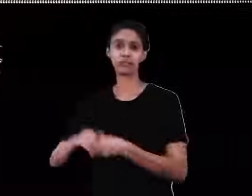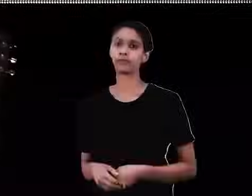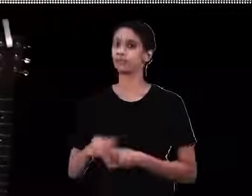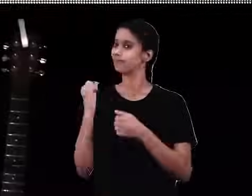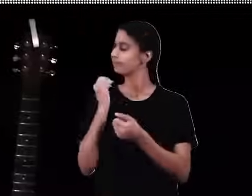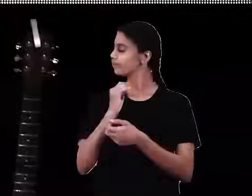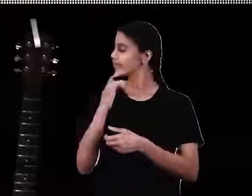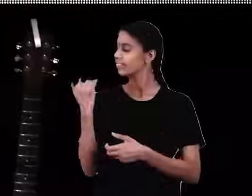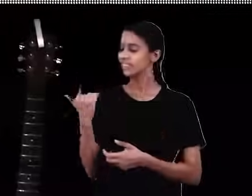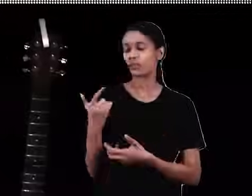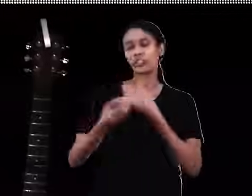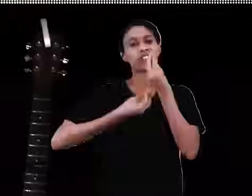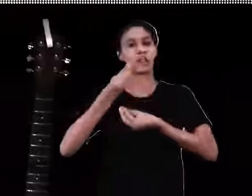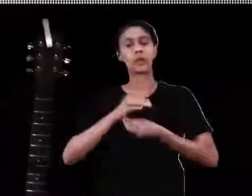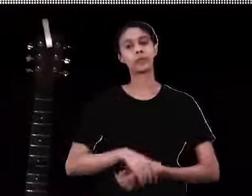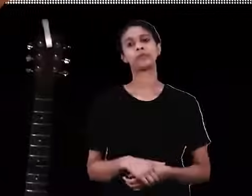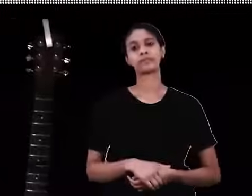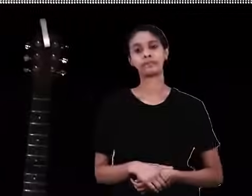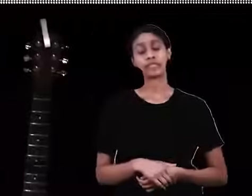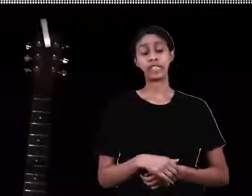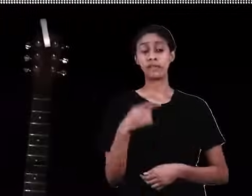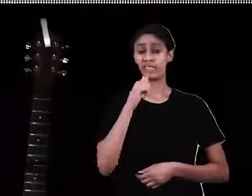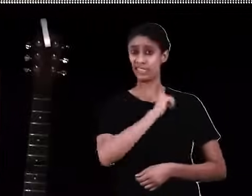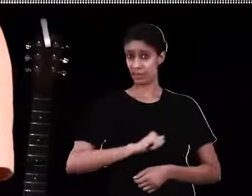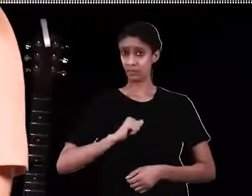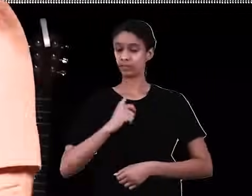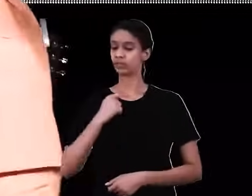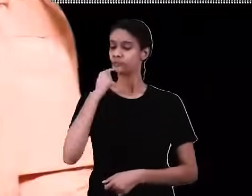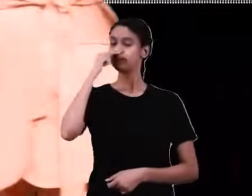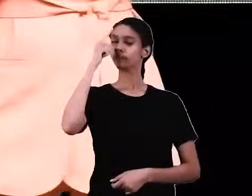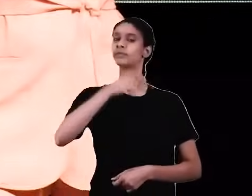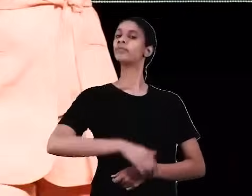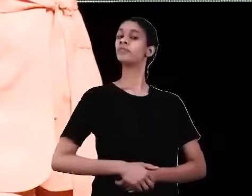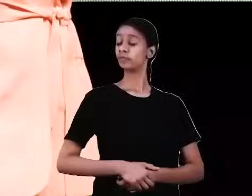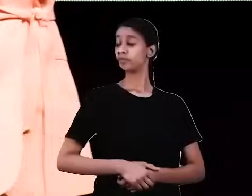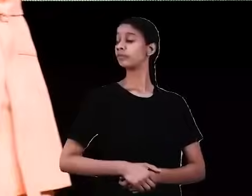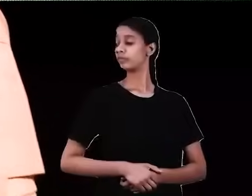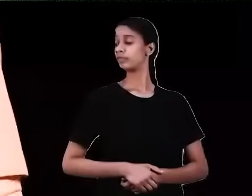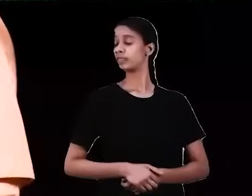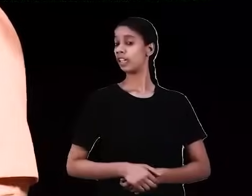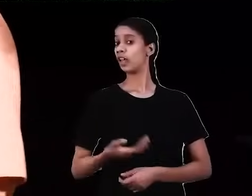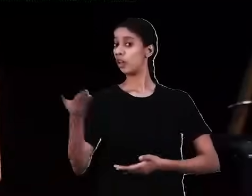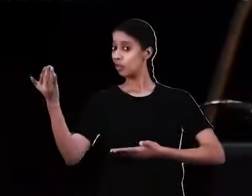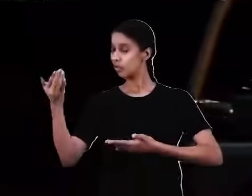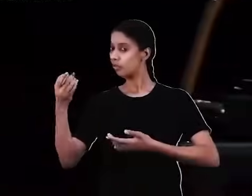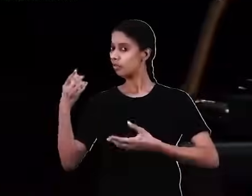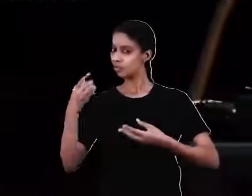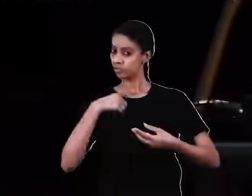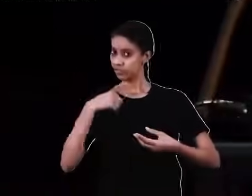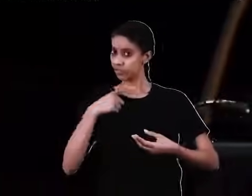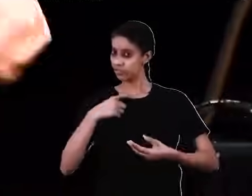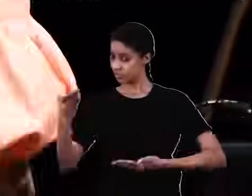Impossível. Agora, já pensou se Abigail fosse soberba? Porque ela poderia ser. Porque quando ela recebeu o recado de ódio